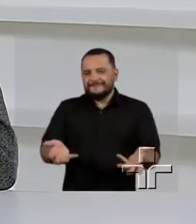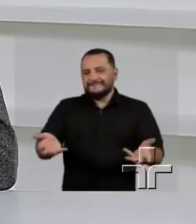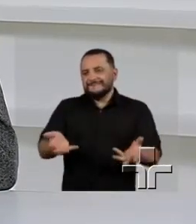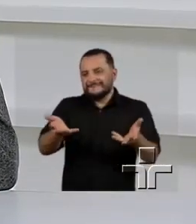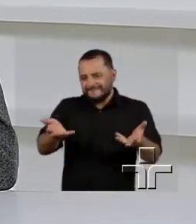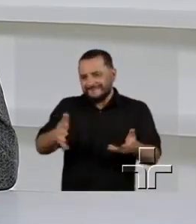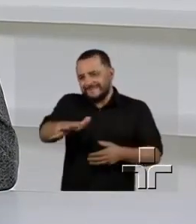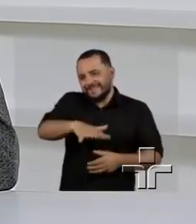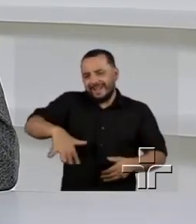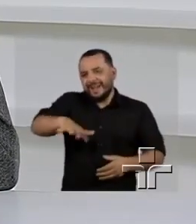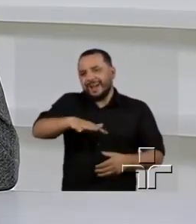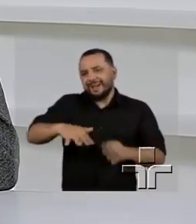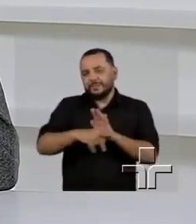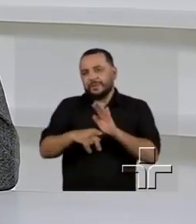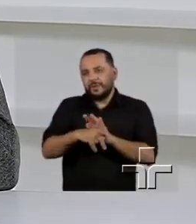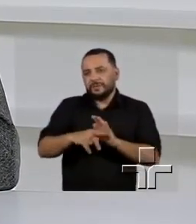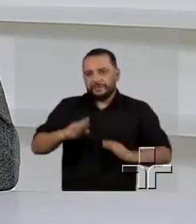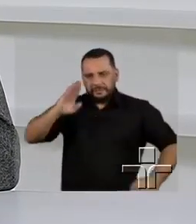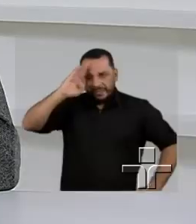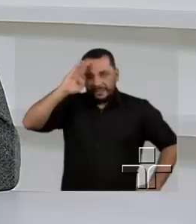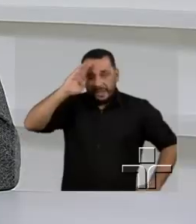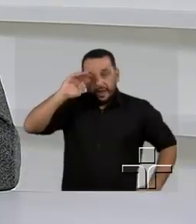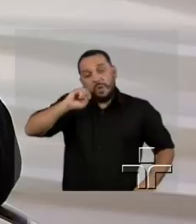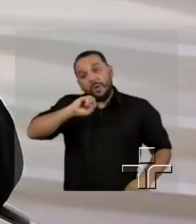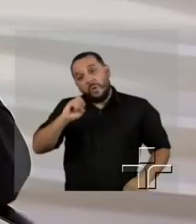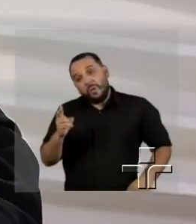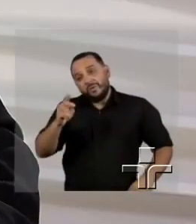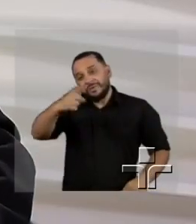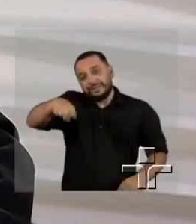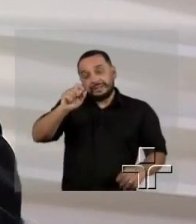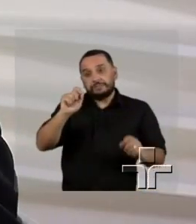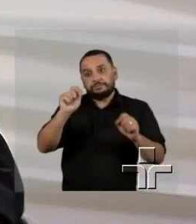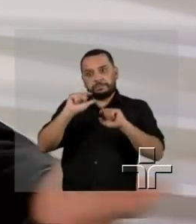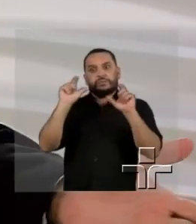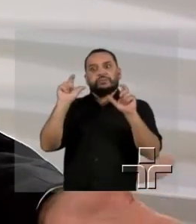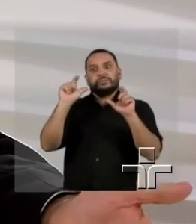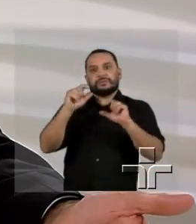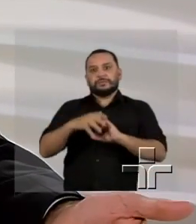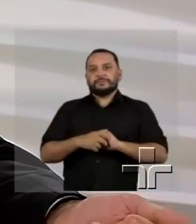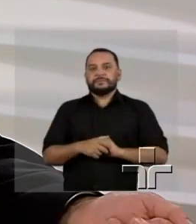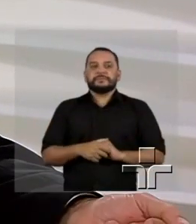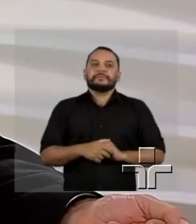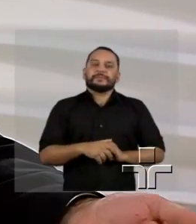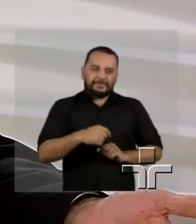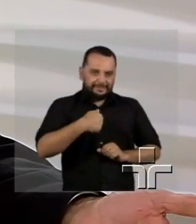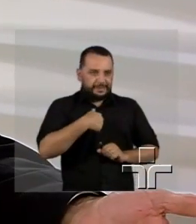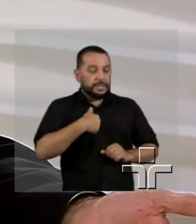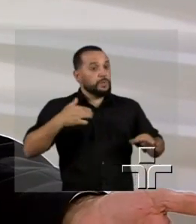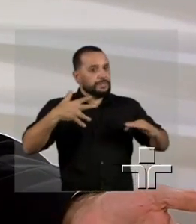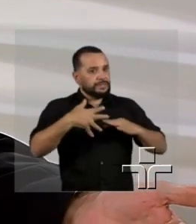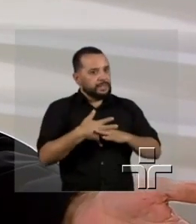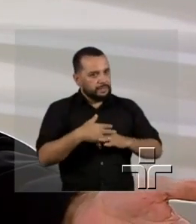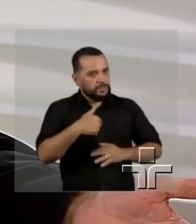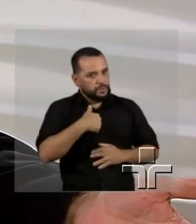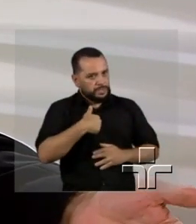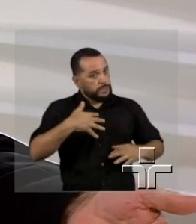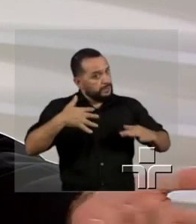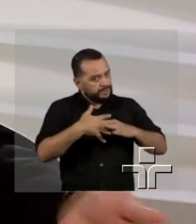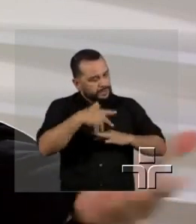né? Onde você teve regimes, onde como você não tinha esse recurso, você tinha que destruir a pessoa. Hoje não, hoje